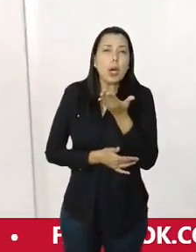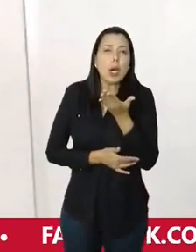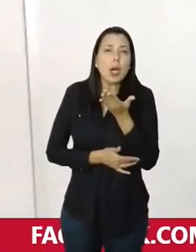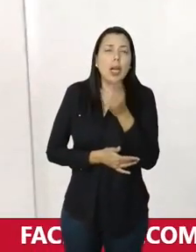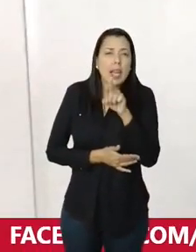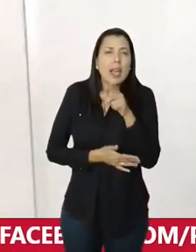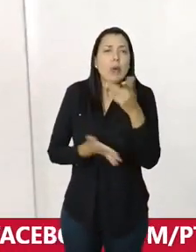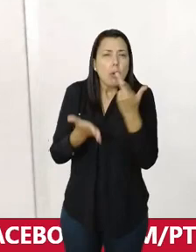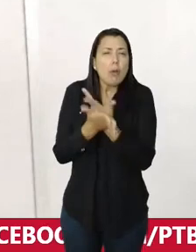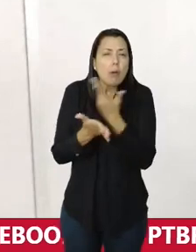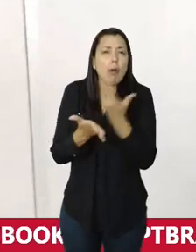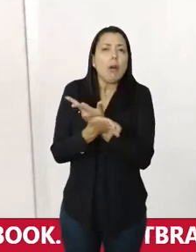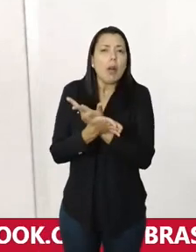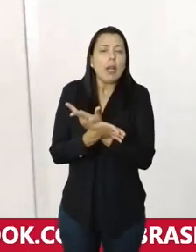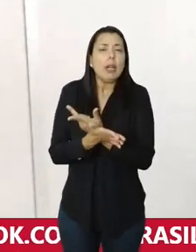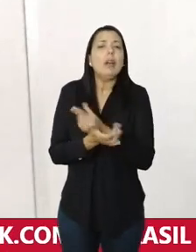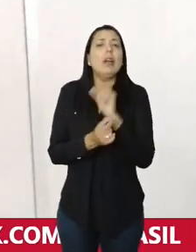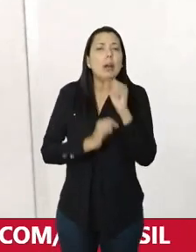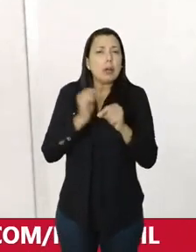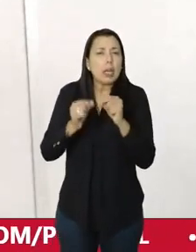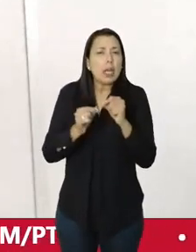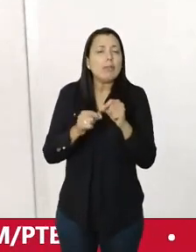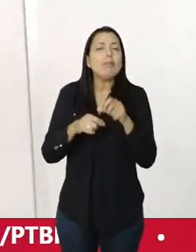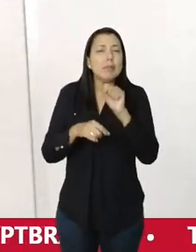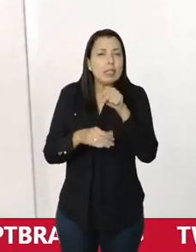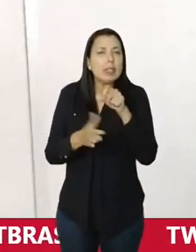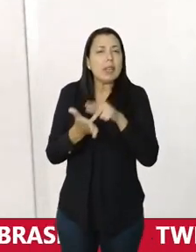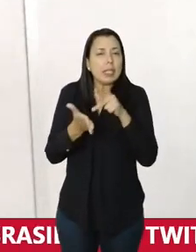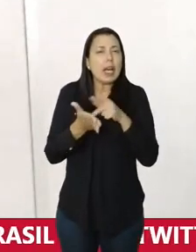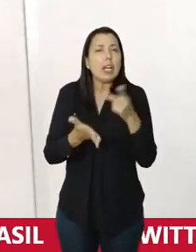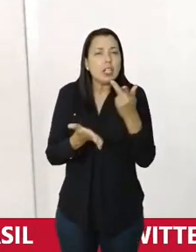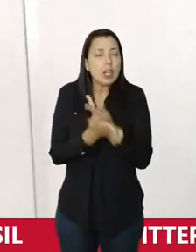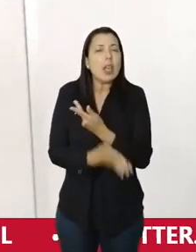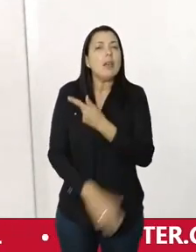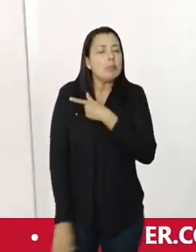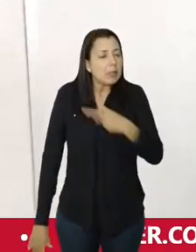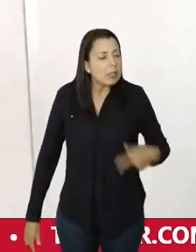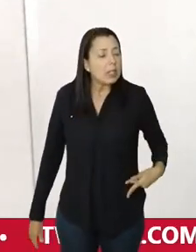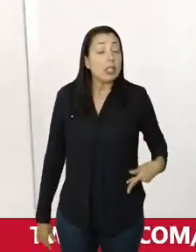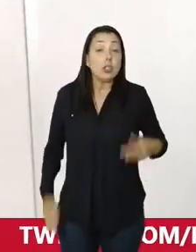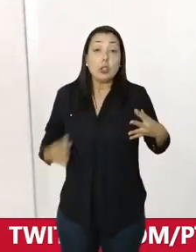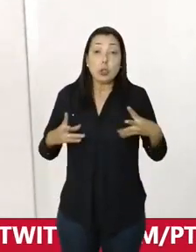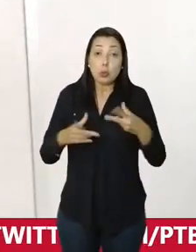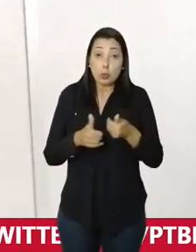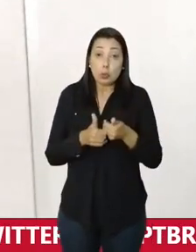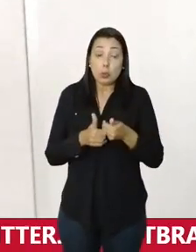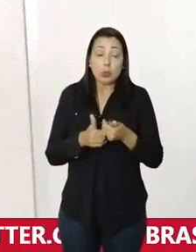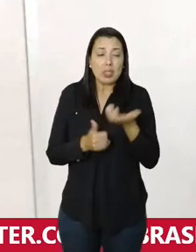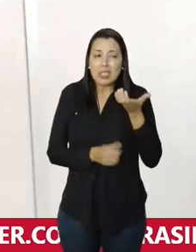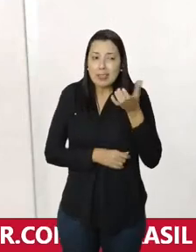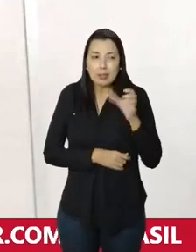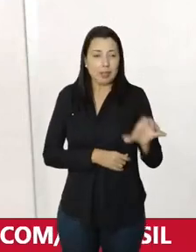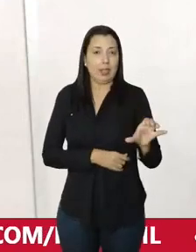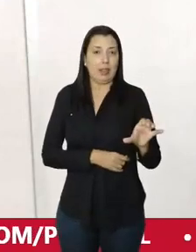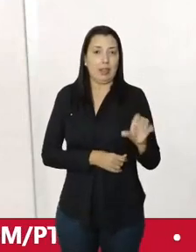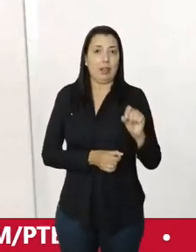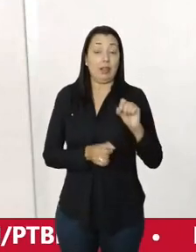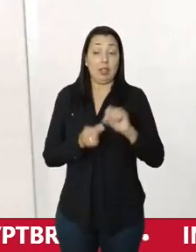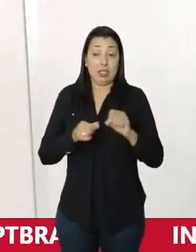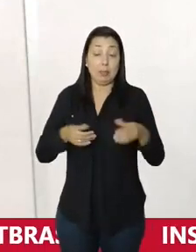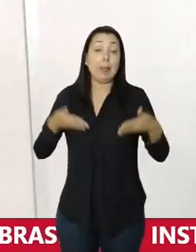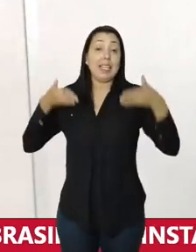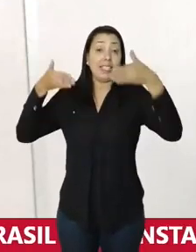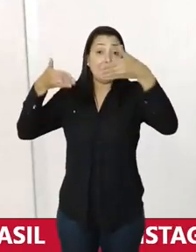é uma infâmia, isso é um escárnio, senhor presidente. É por tudo isso que me nego a fazer